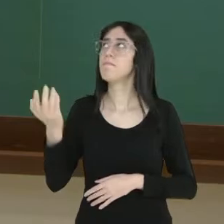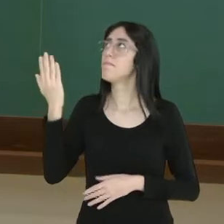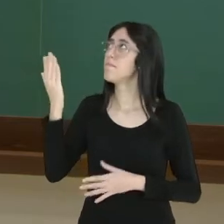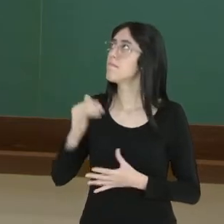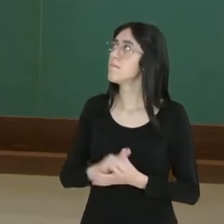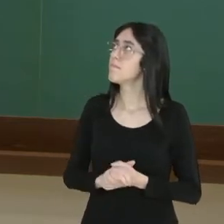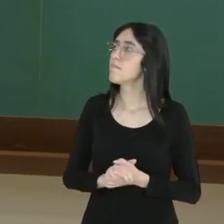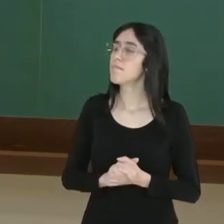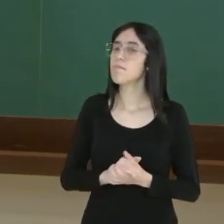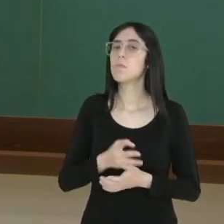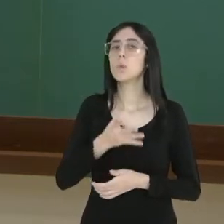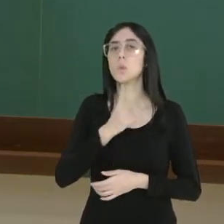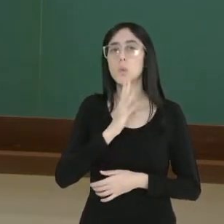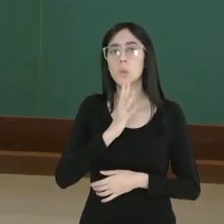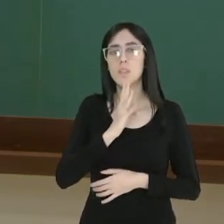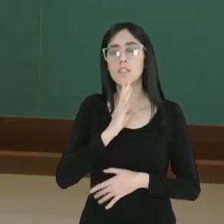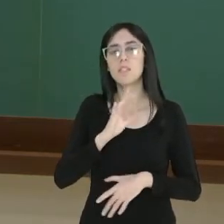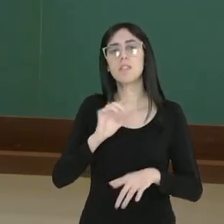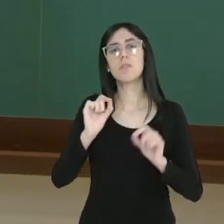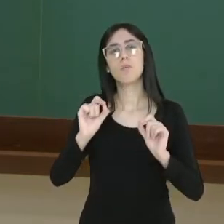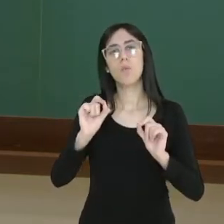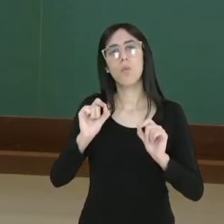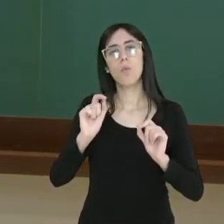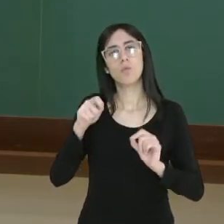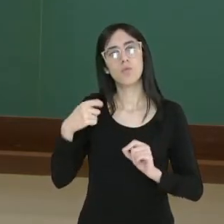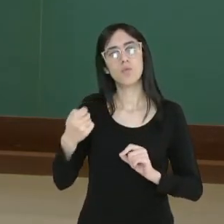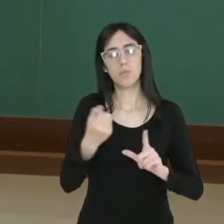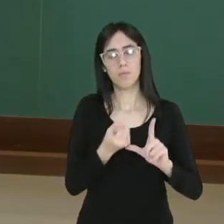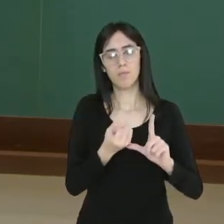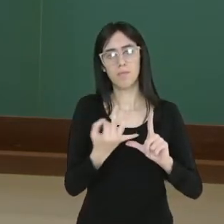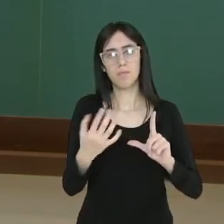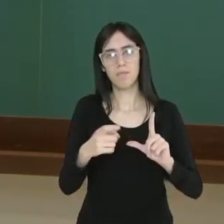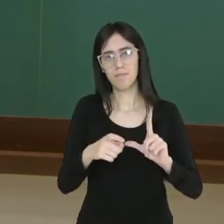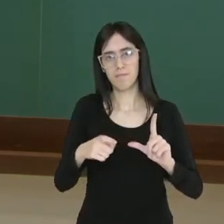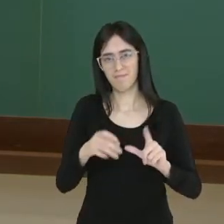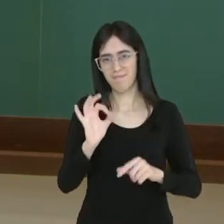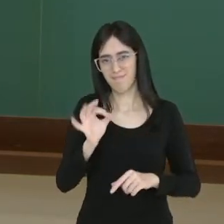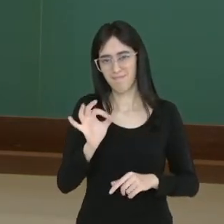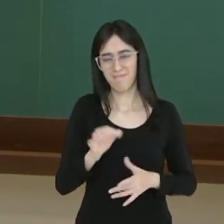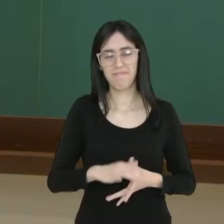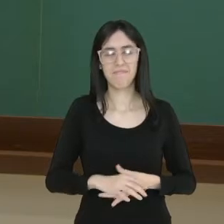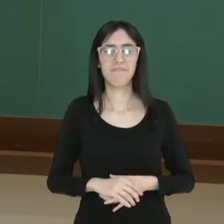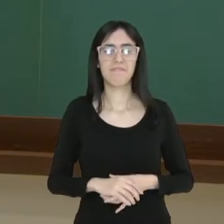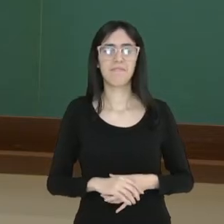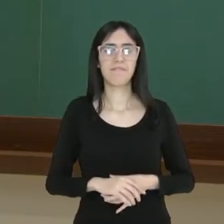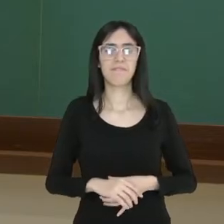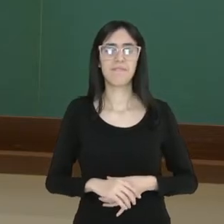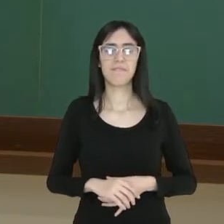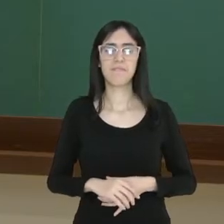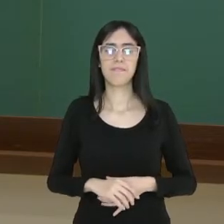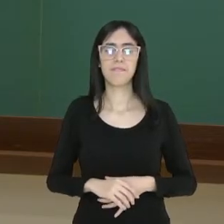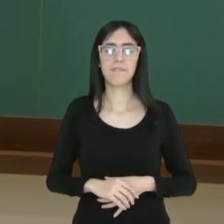é conceituar o logaritmo de um número, ok?